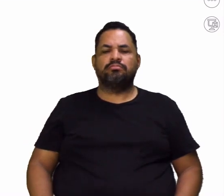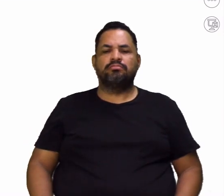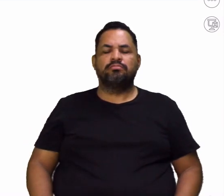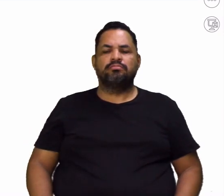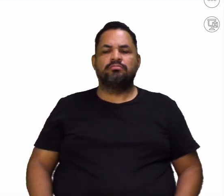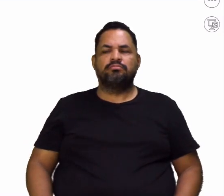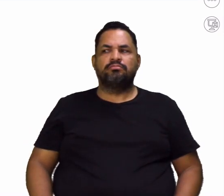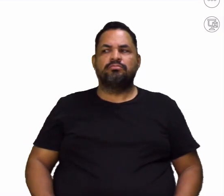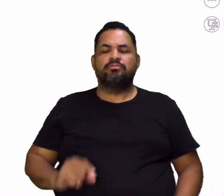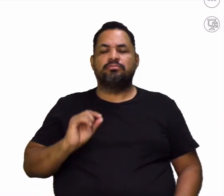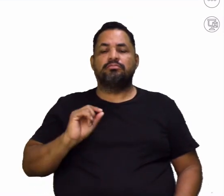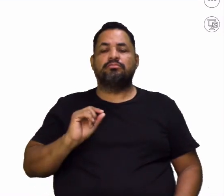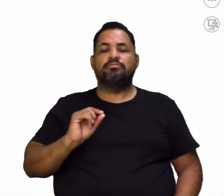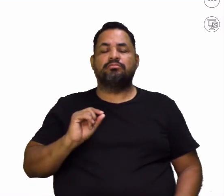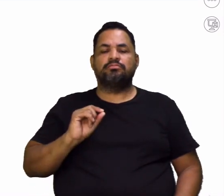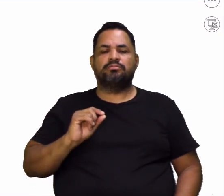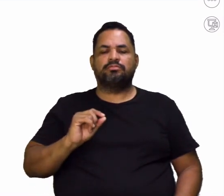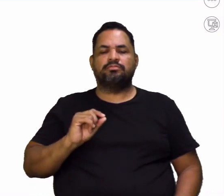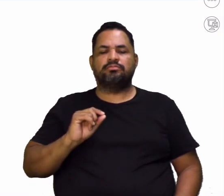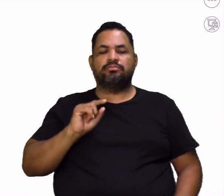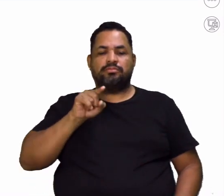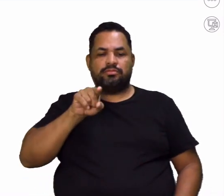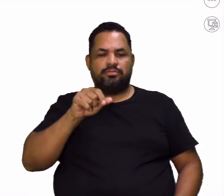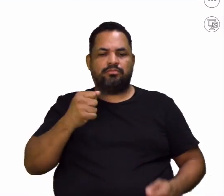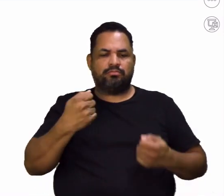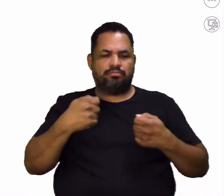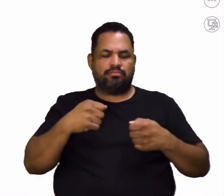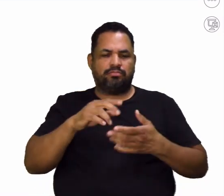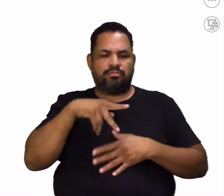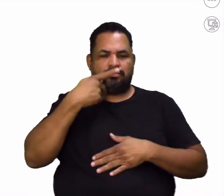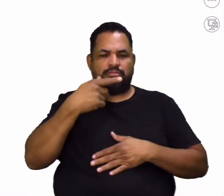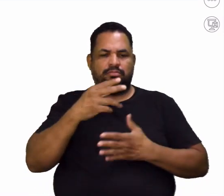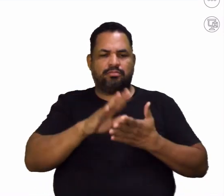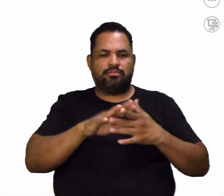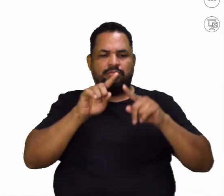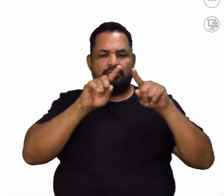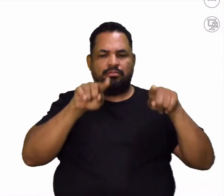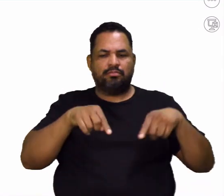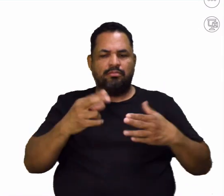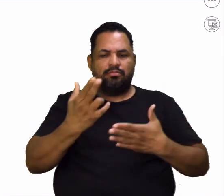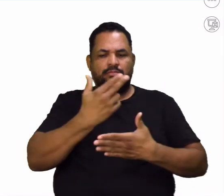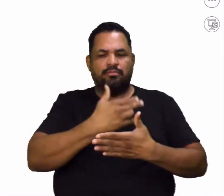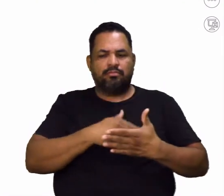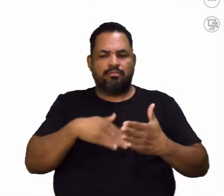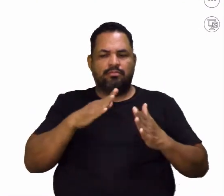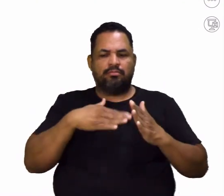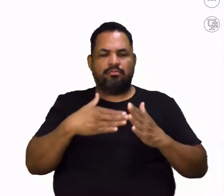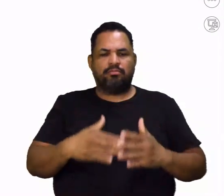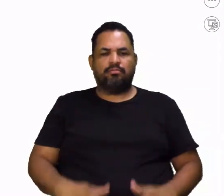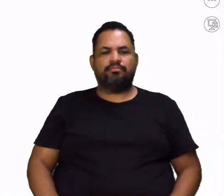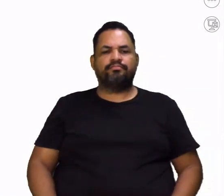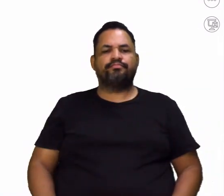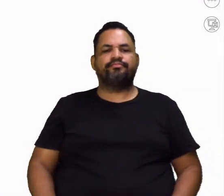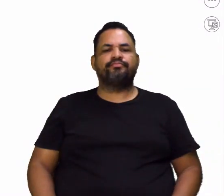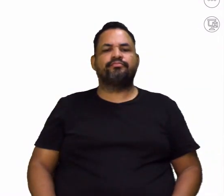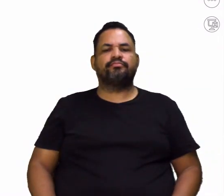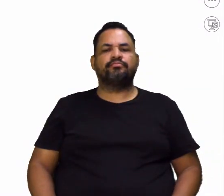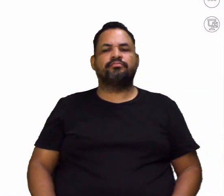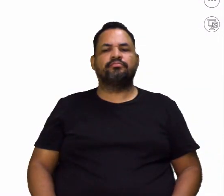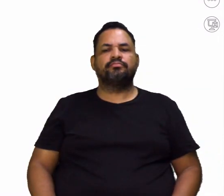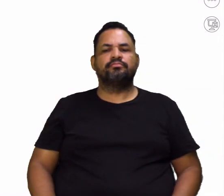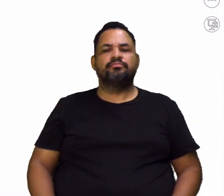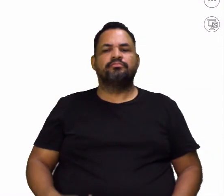falar dessa obra né e vamos lá que mais obra aqui para vocês também ó outra